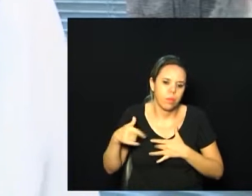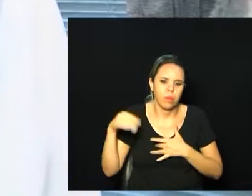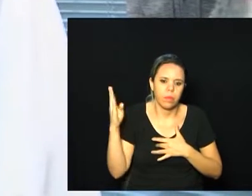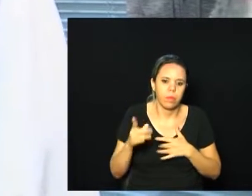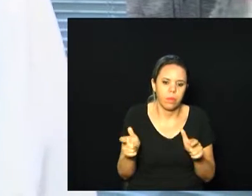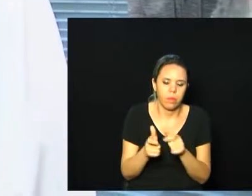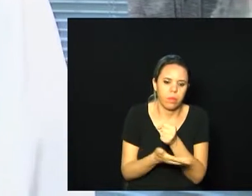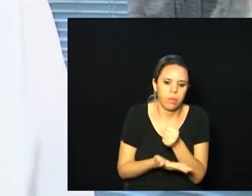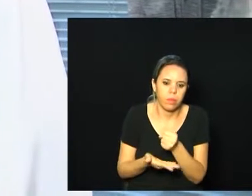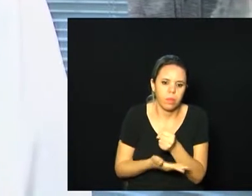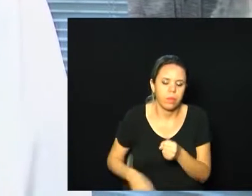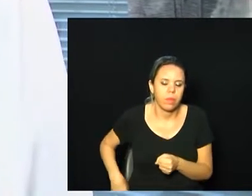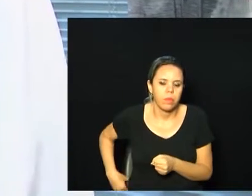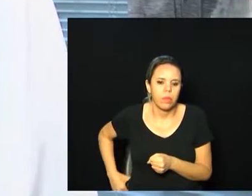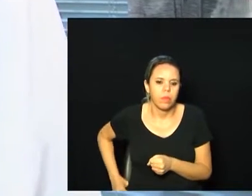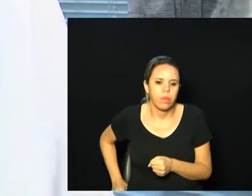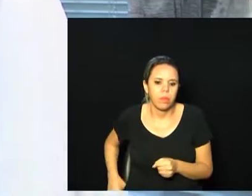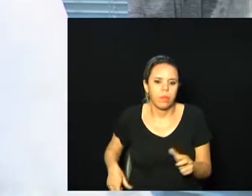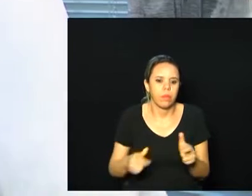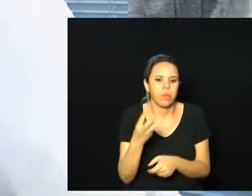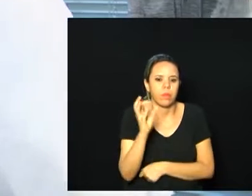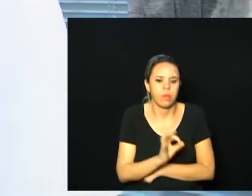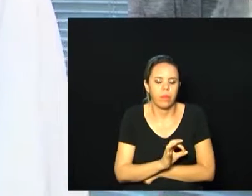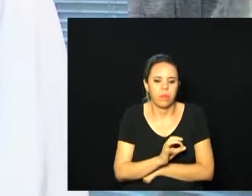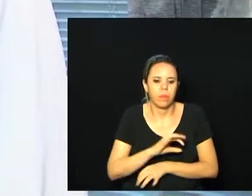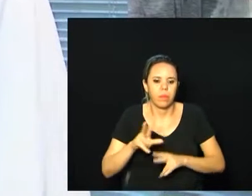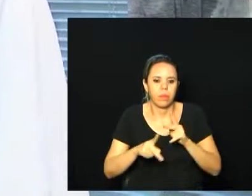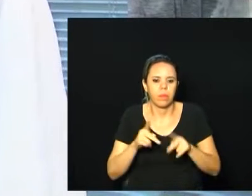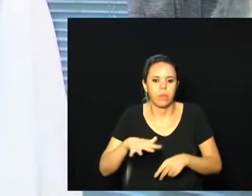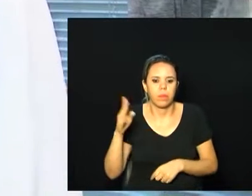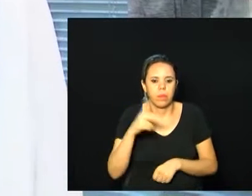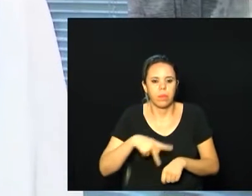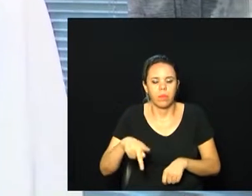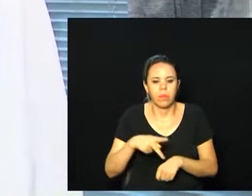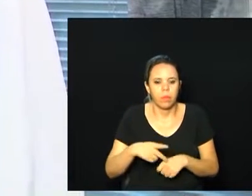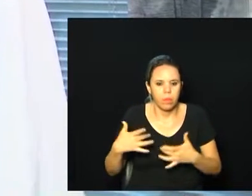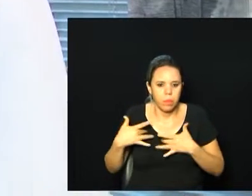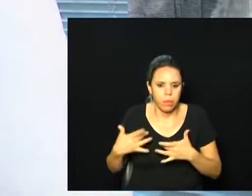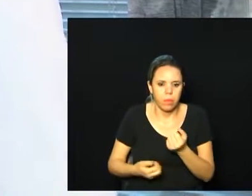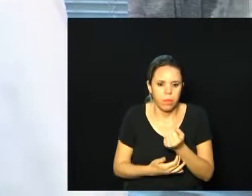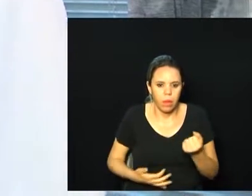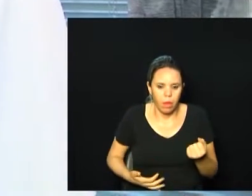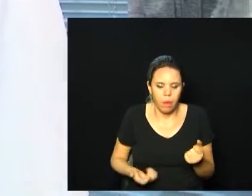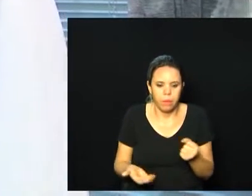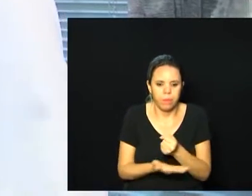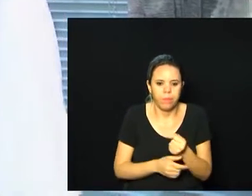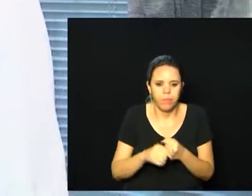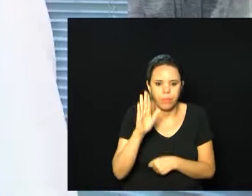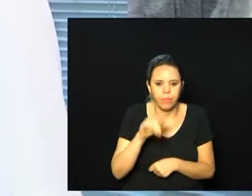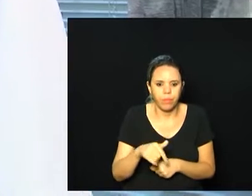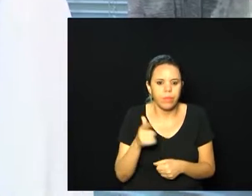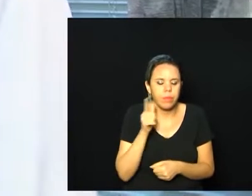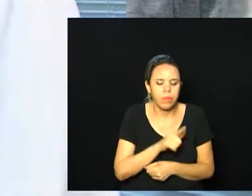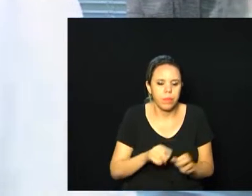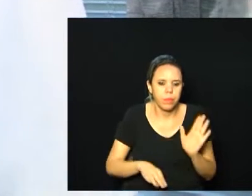é muito baixo. Menos de 3% de toda a população do país doa sangue, e com um pouquinho a mais que isso a gente